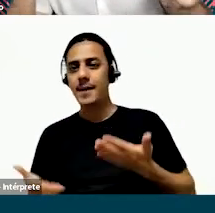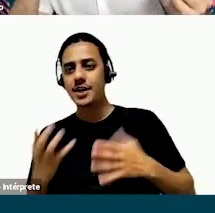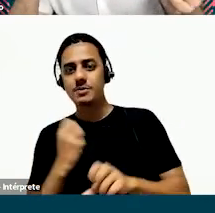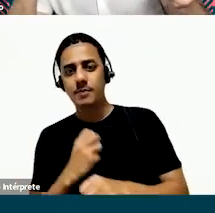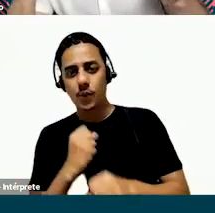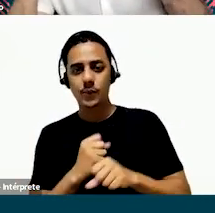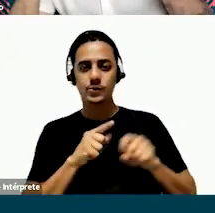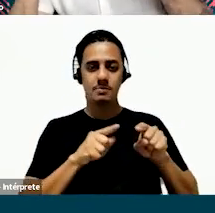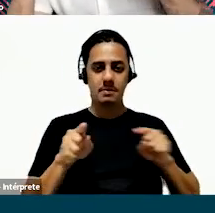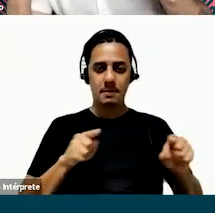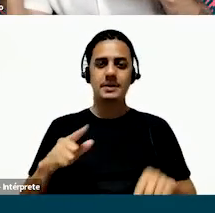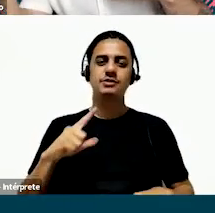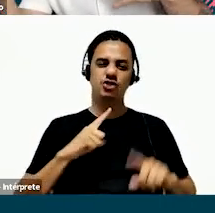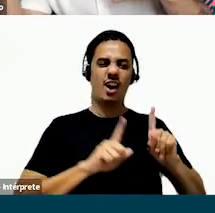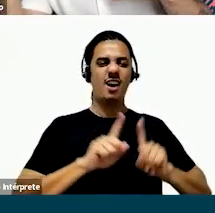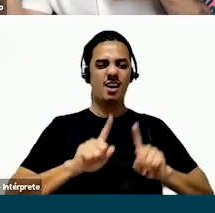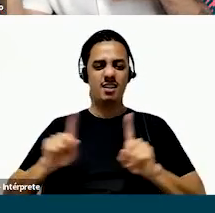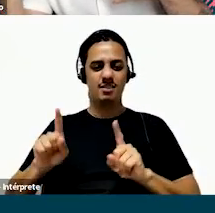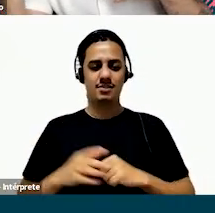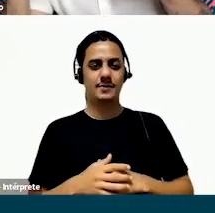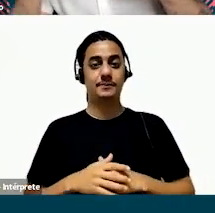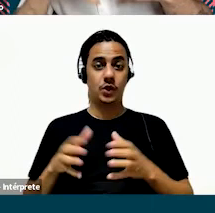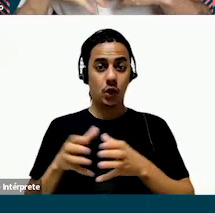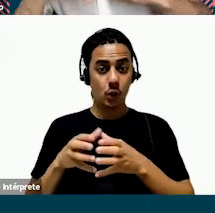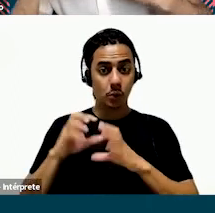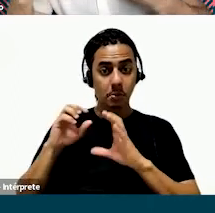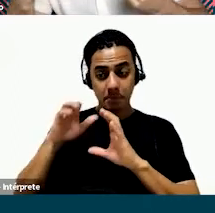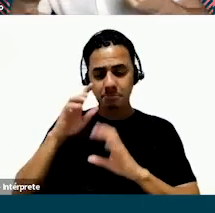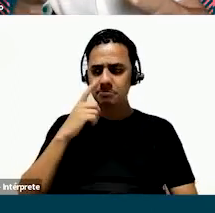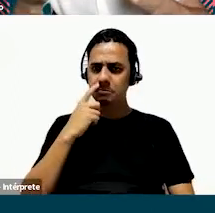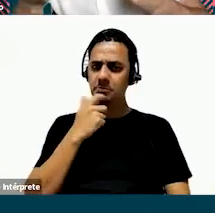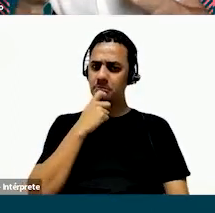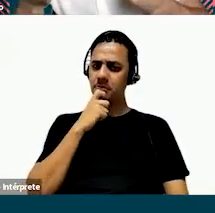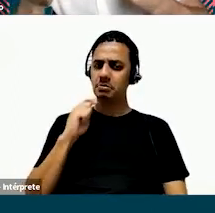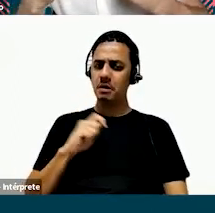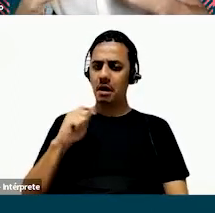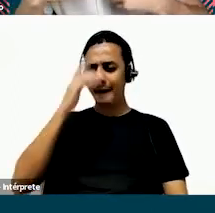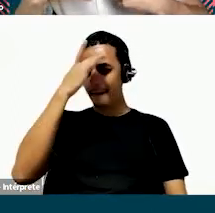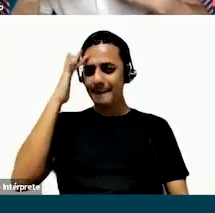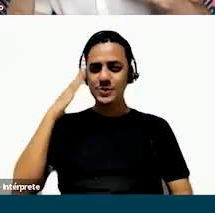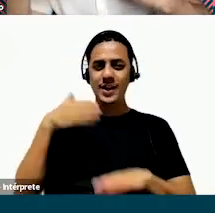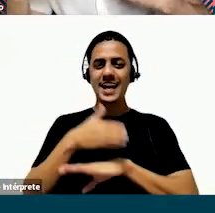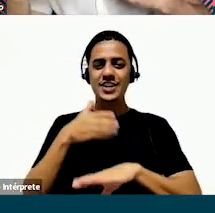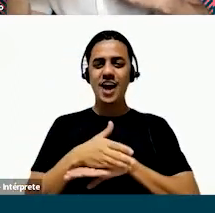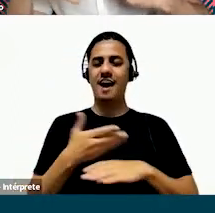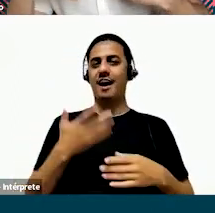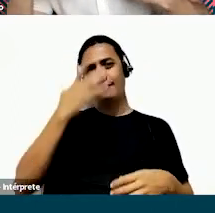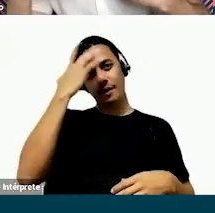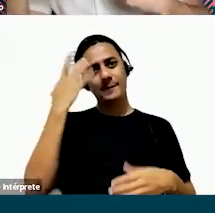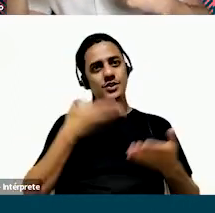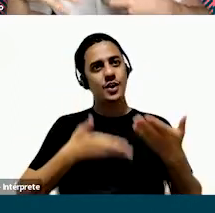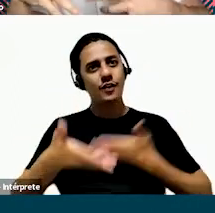ganhando e perdendo pontos, entre eles tinham um ranking, e viram que super estava dando certo. Se as pessoas